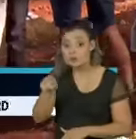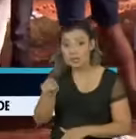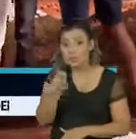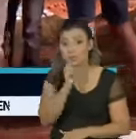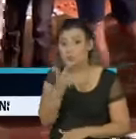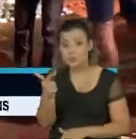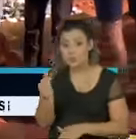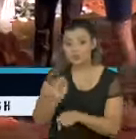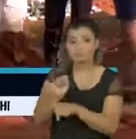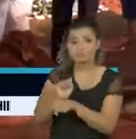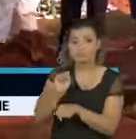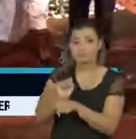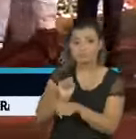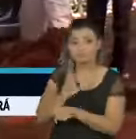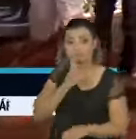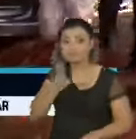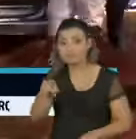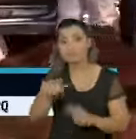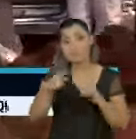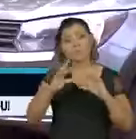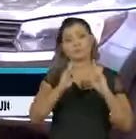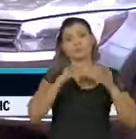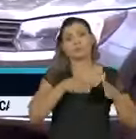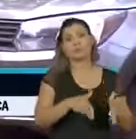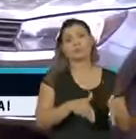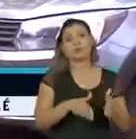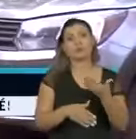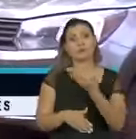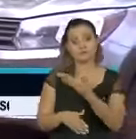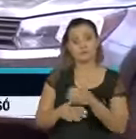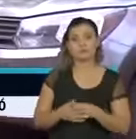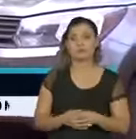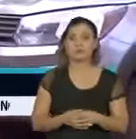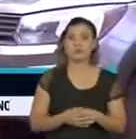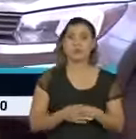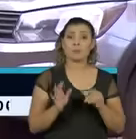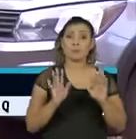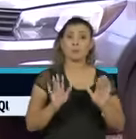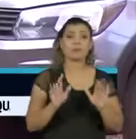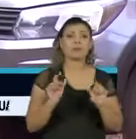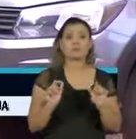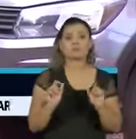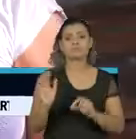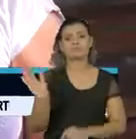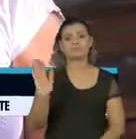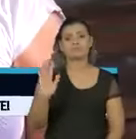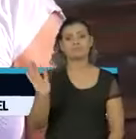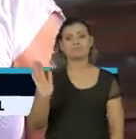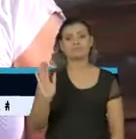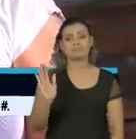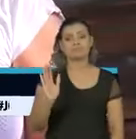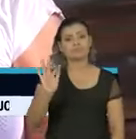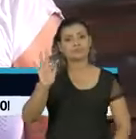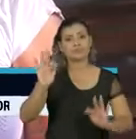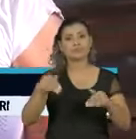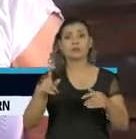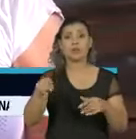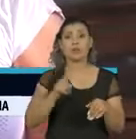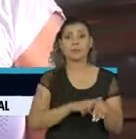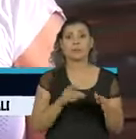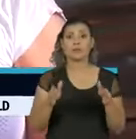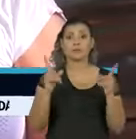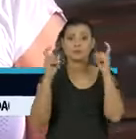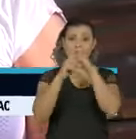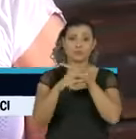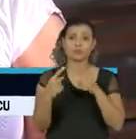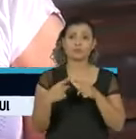ainda não ter saído, o enterro aconteceu depois de poucos minutos para a despedida. É uma situação difícil, porque